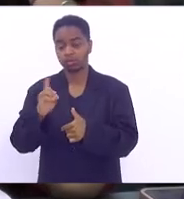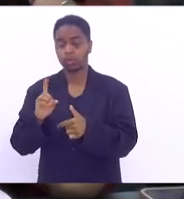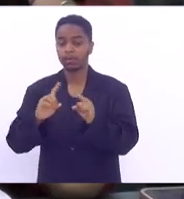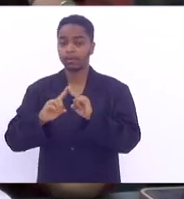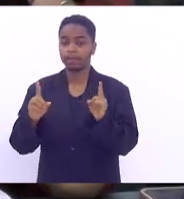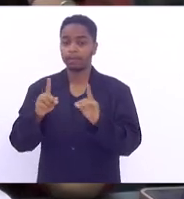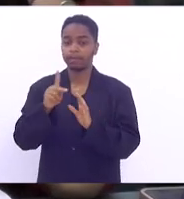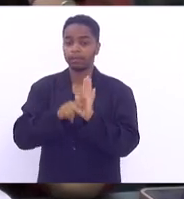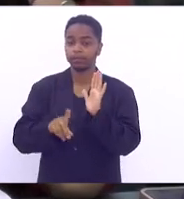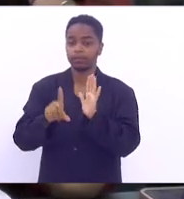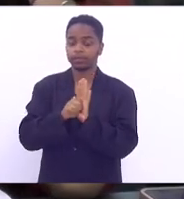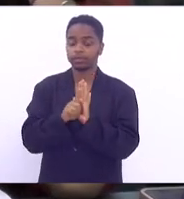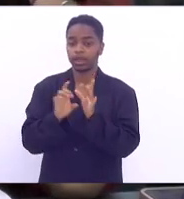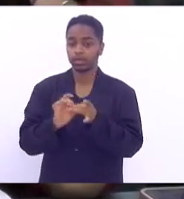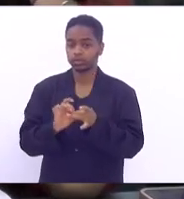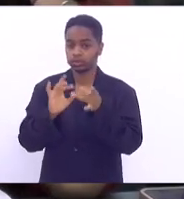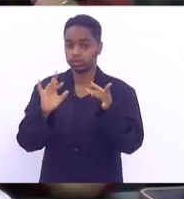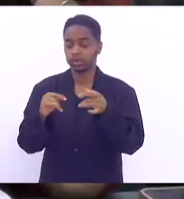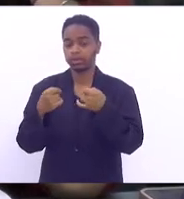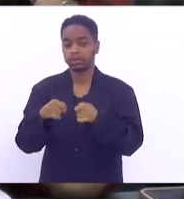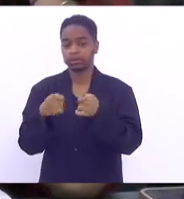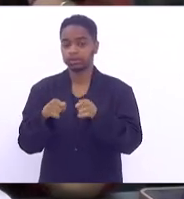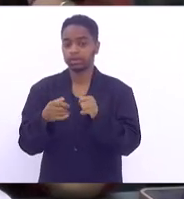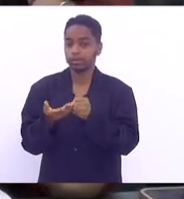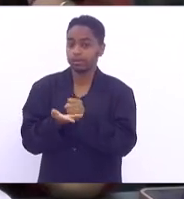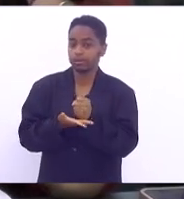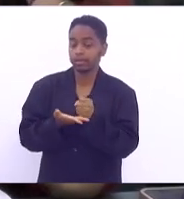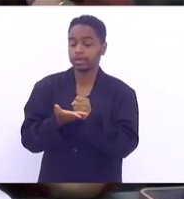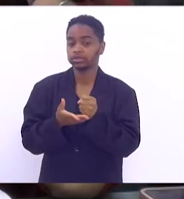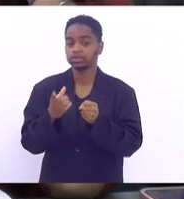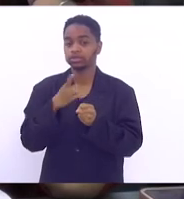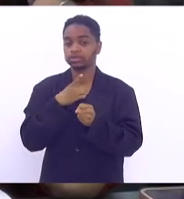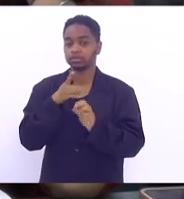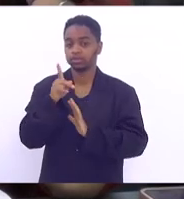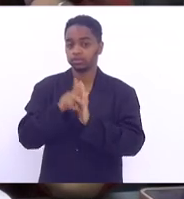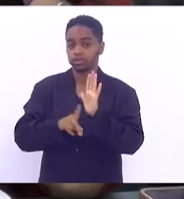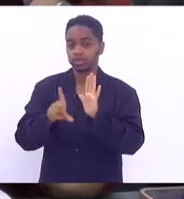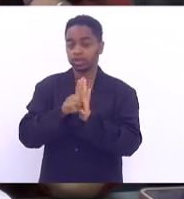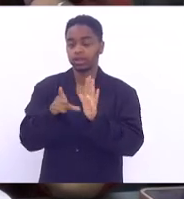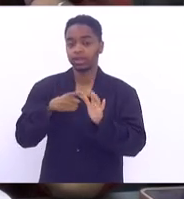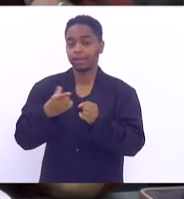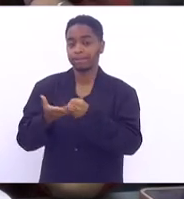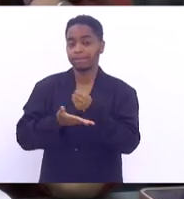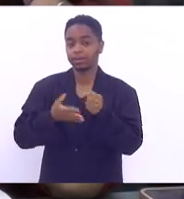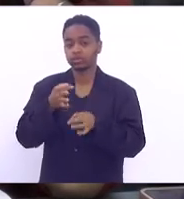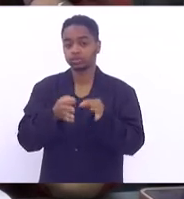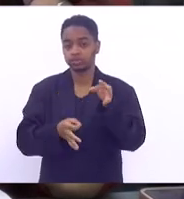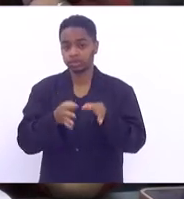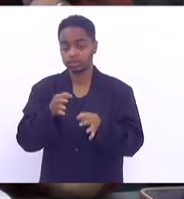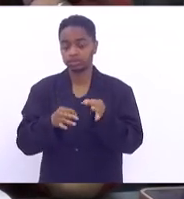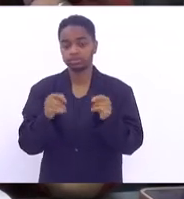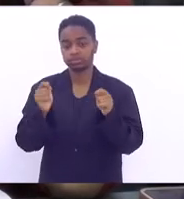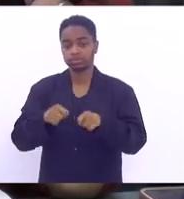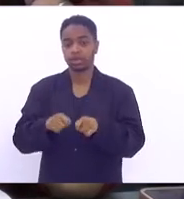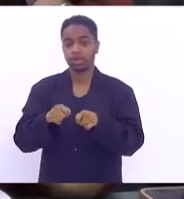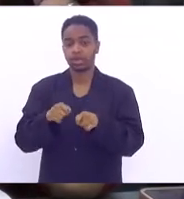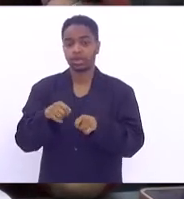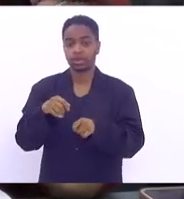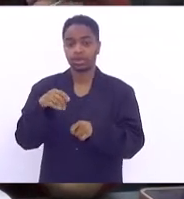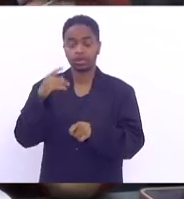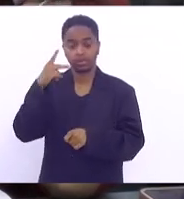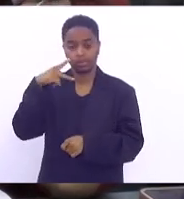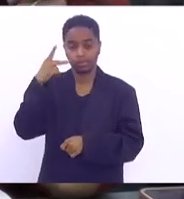ele precisa ser, na sua essência, um projeto que tenha embasamento jurídico para que o Parlamento o faça.